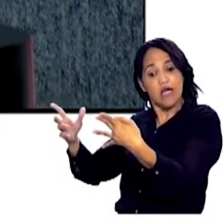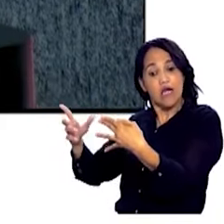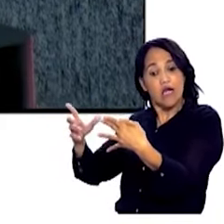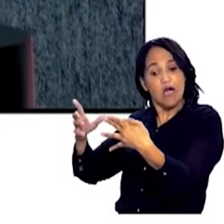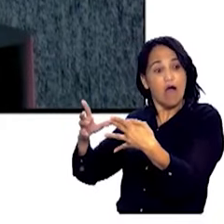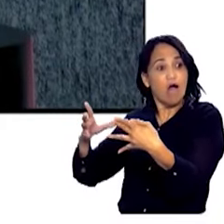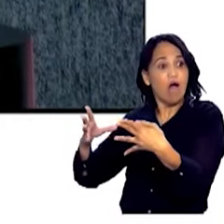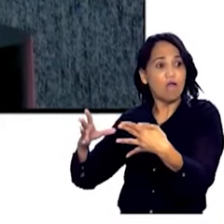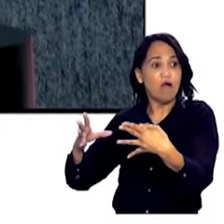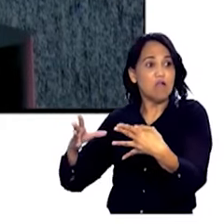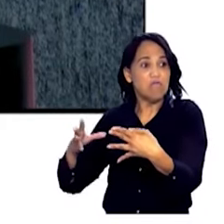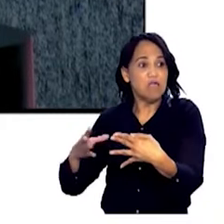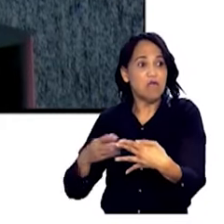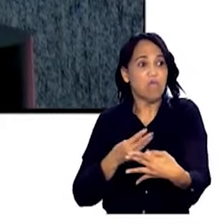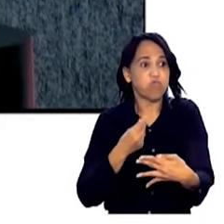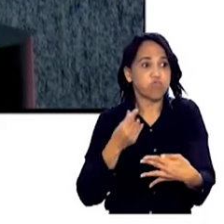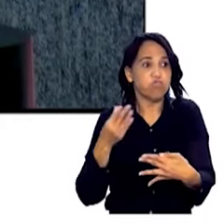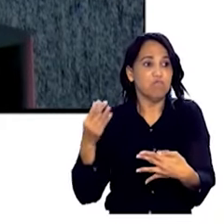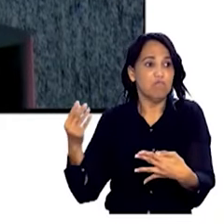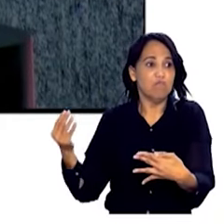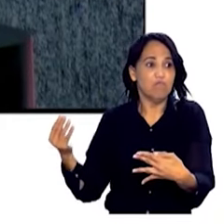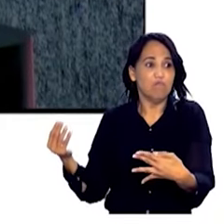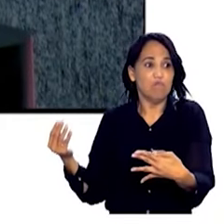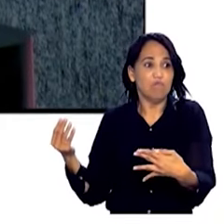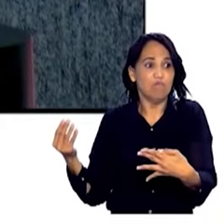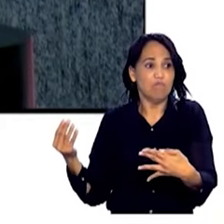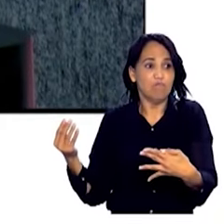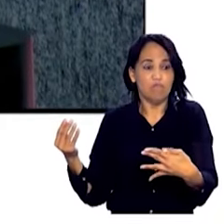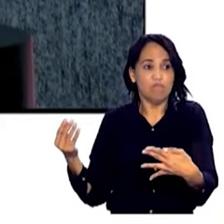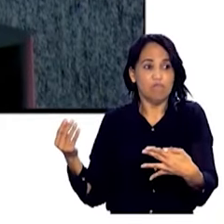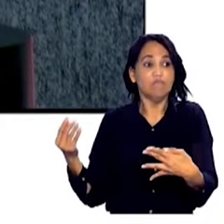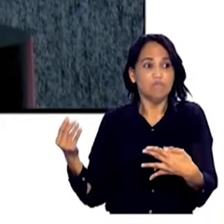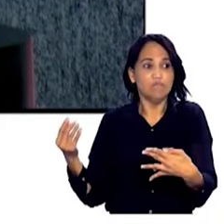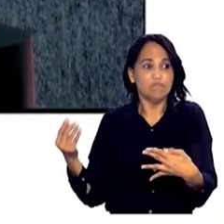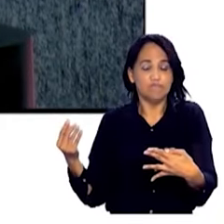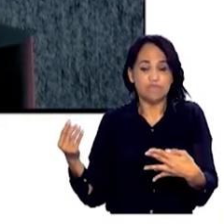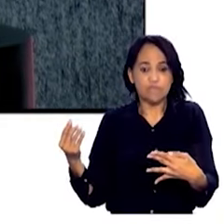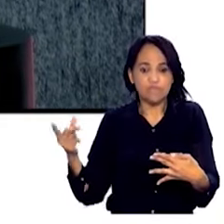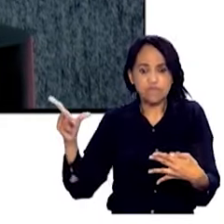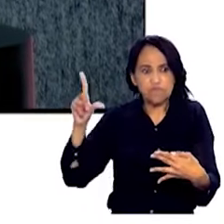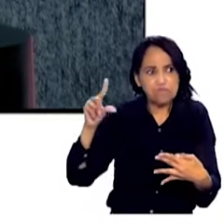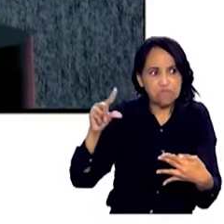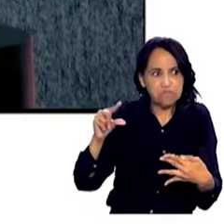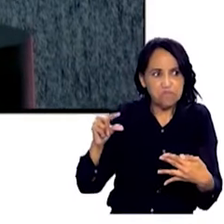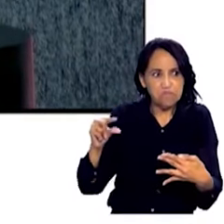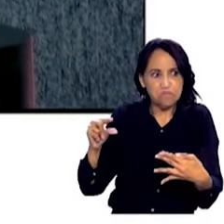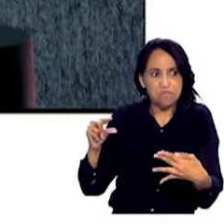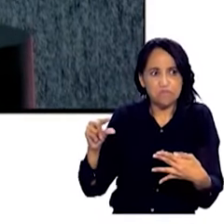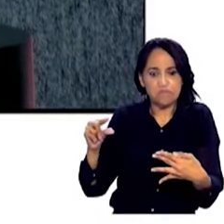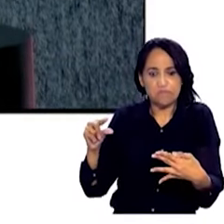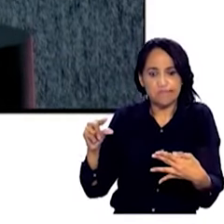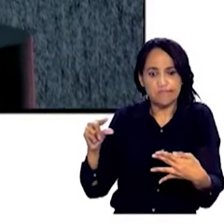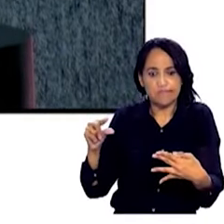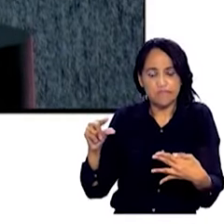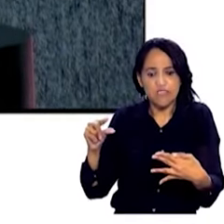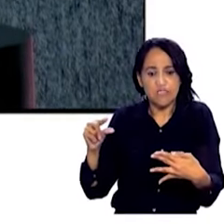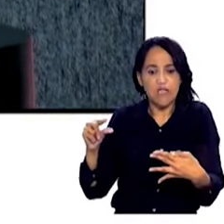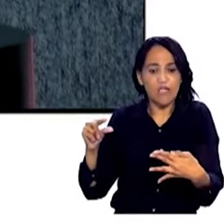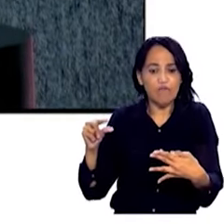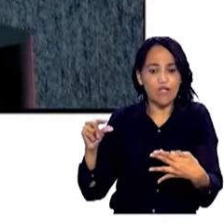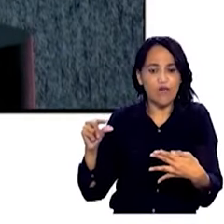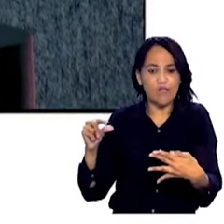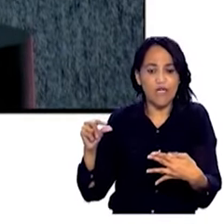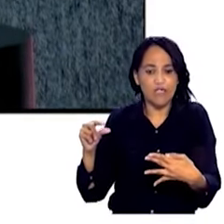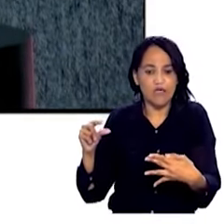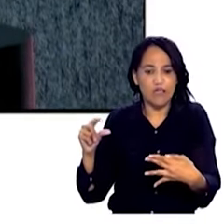muito menor e isso faz com que vá sendo incutida na cultura de desses países a